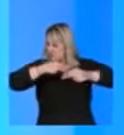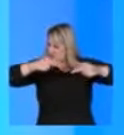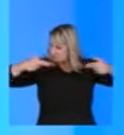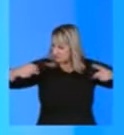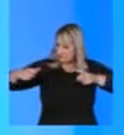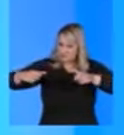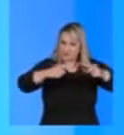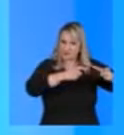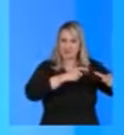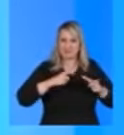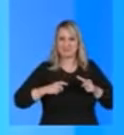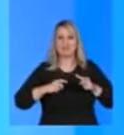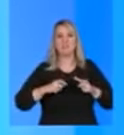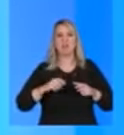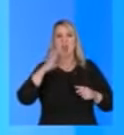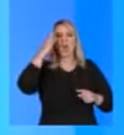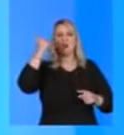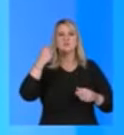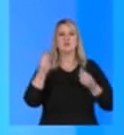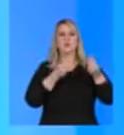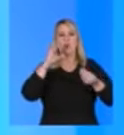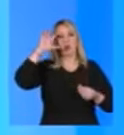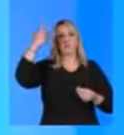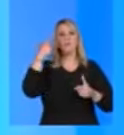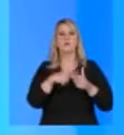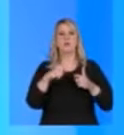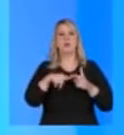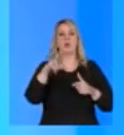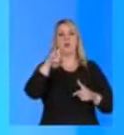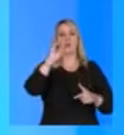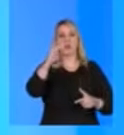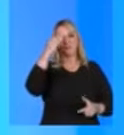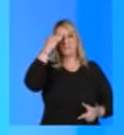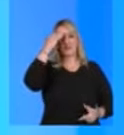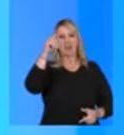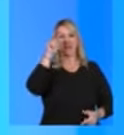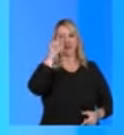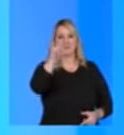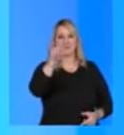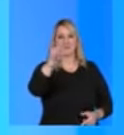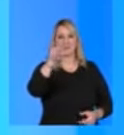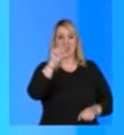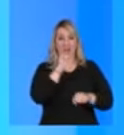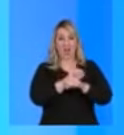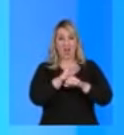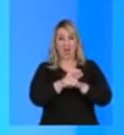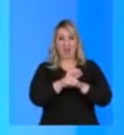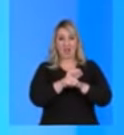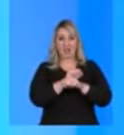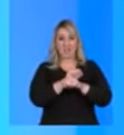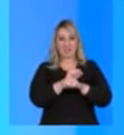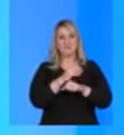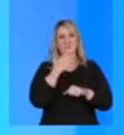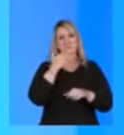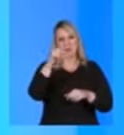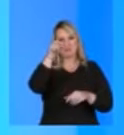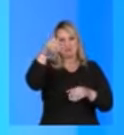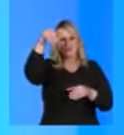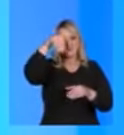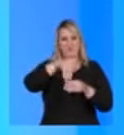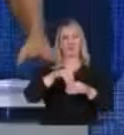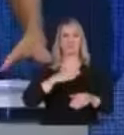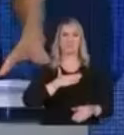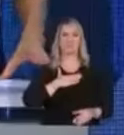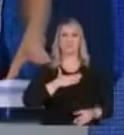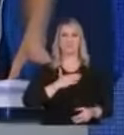diversas pestas e eu sei como resolver os problemas do Rio Muito obrigado você que ficou aqui até agora eu peço o seu